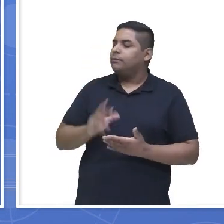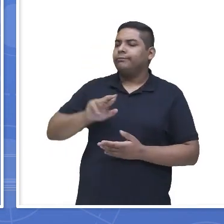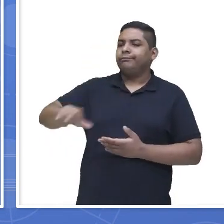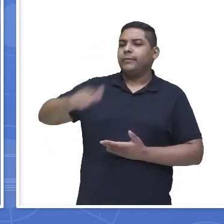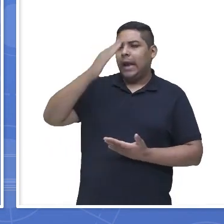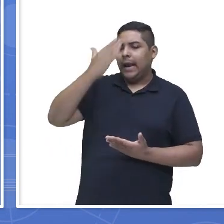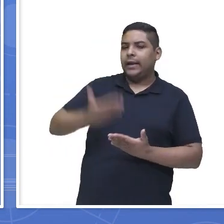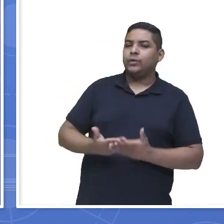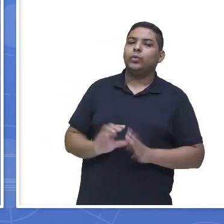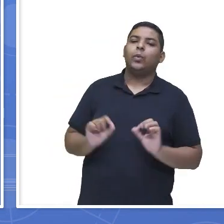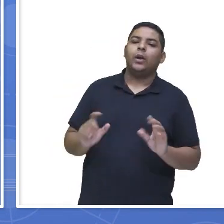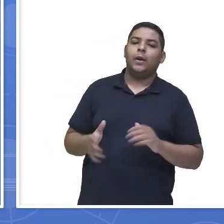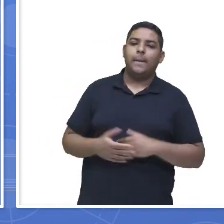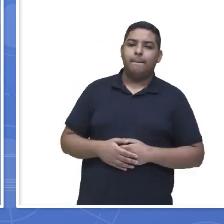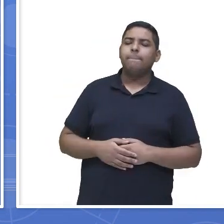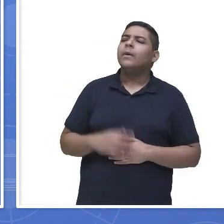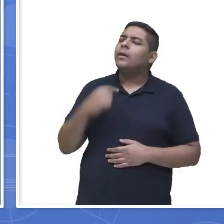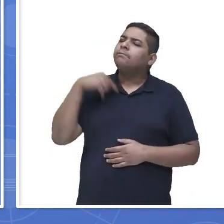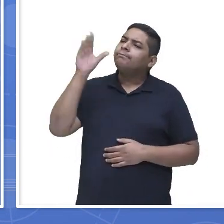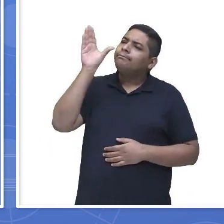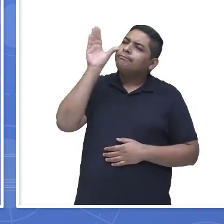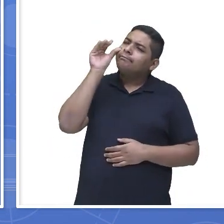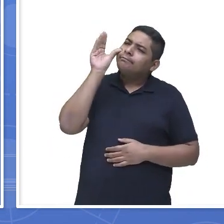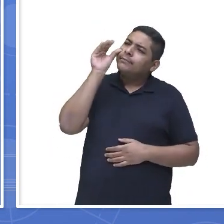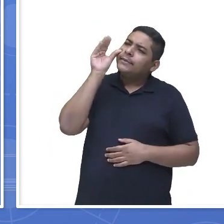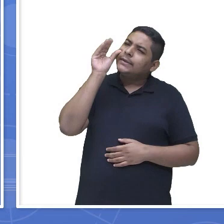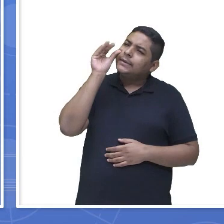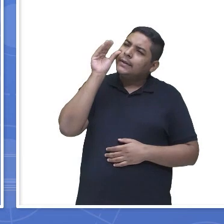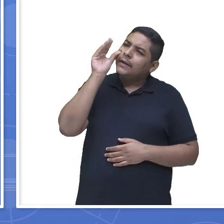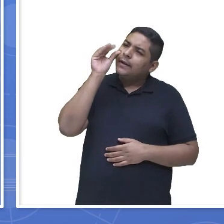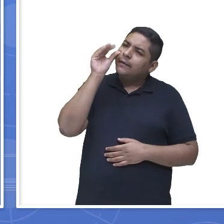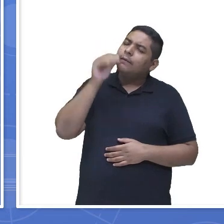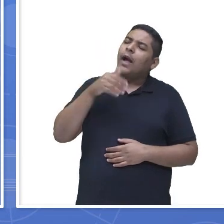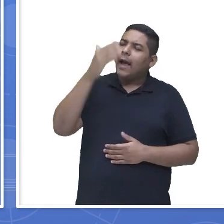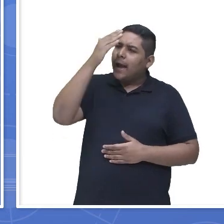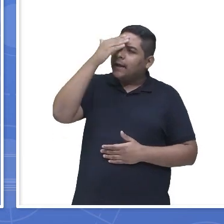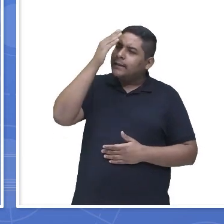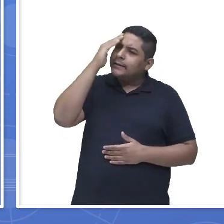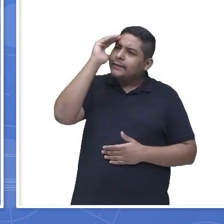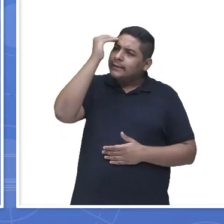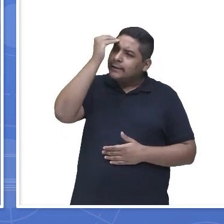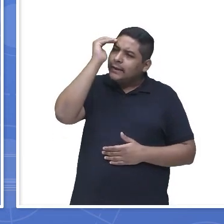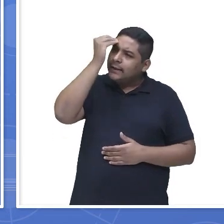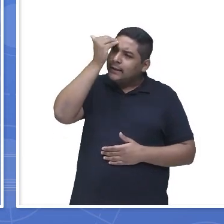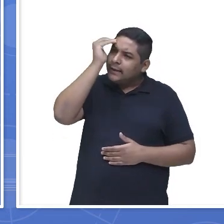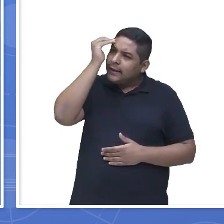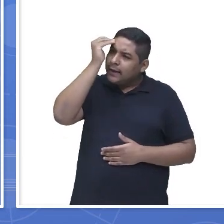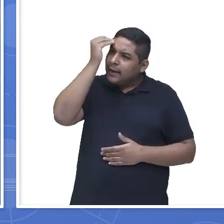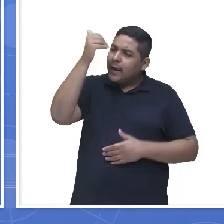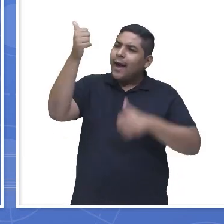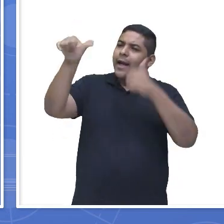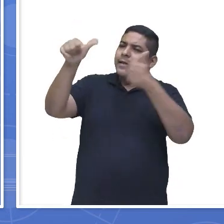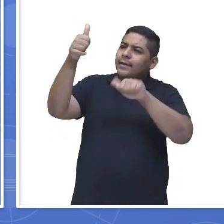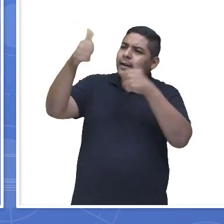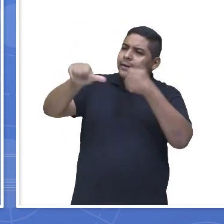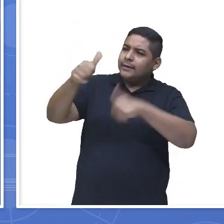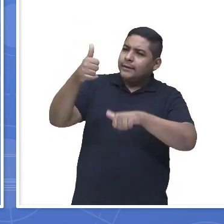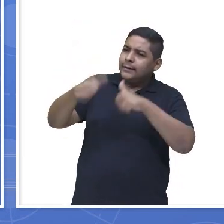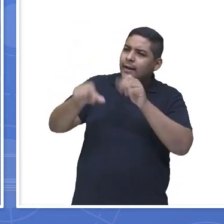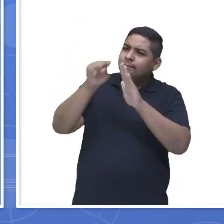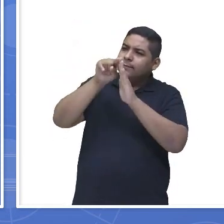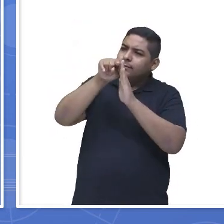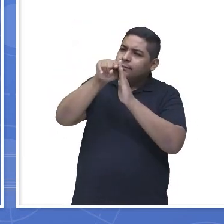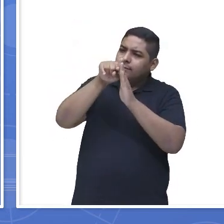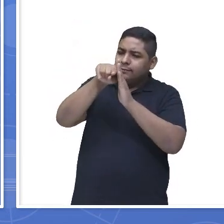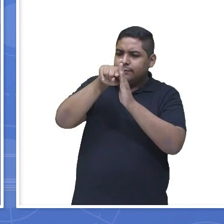lá. Deixa eu observar isso daqui. Deixa eu entender isso daqui. Deixa eu analisar isso daqui. Não, mas espera